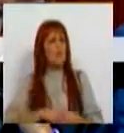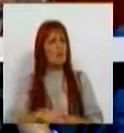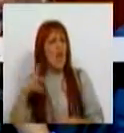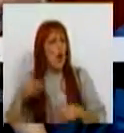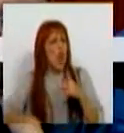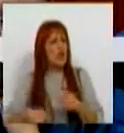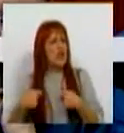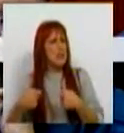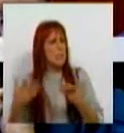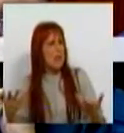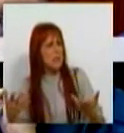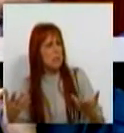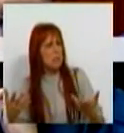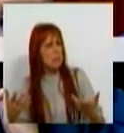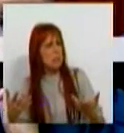se cortasse na despesa